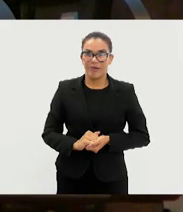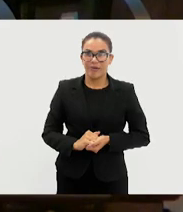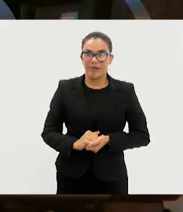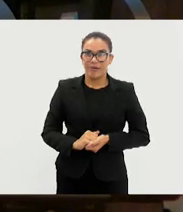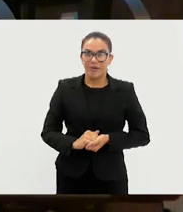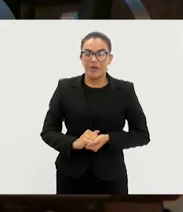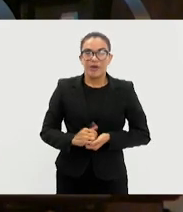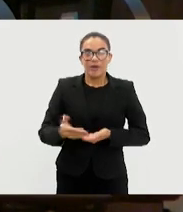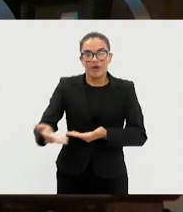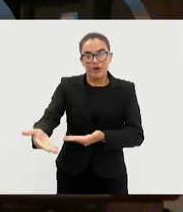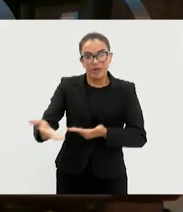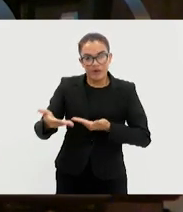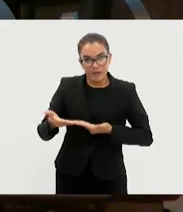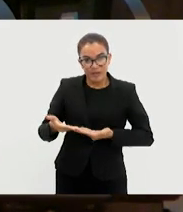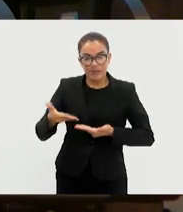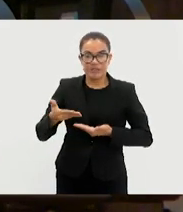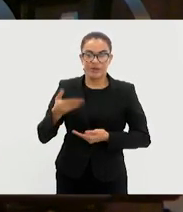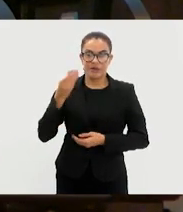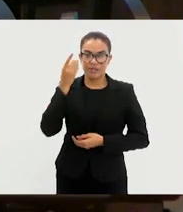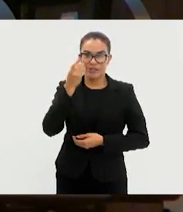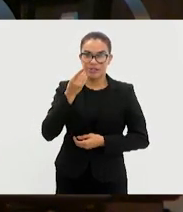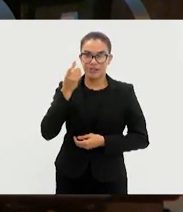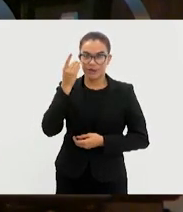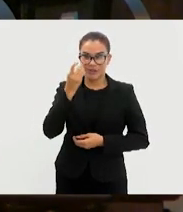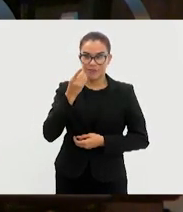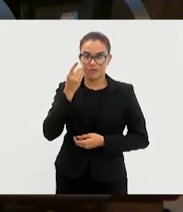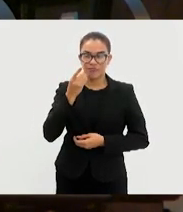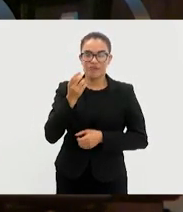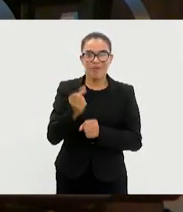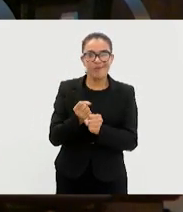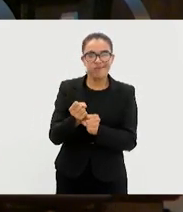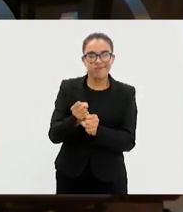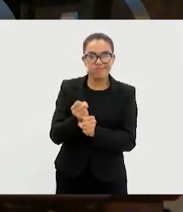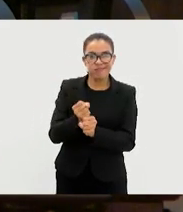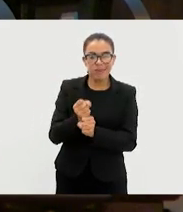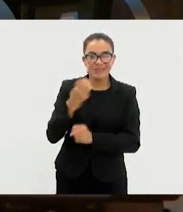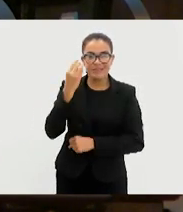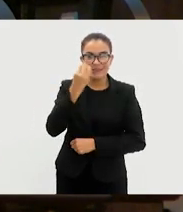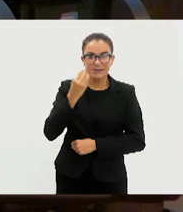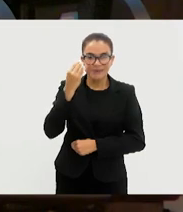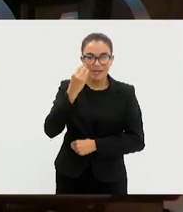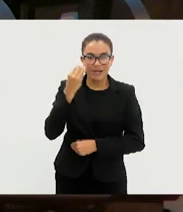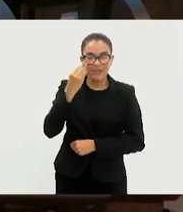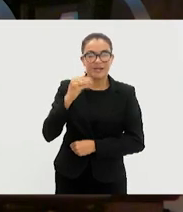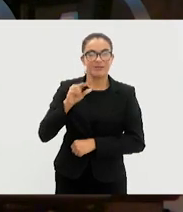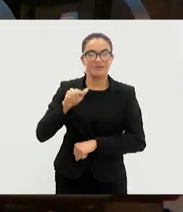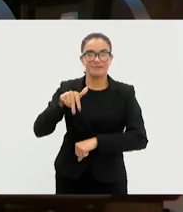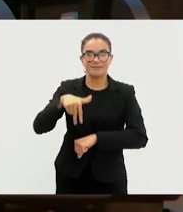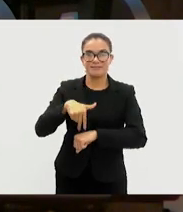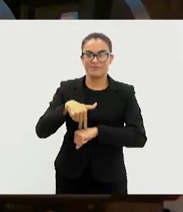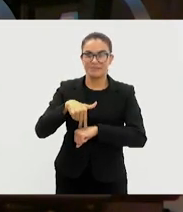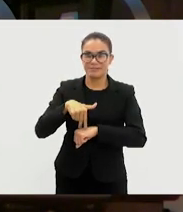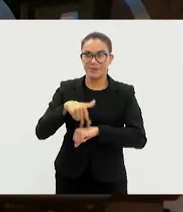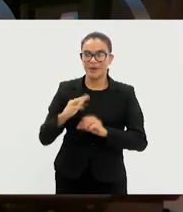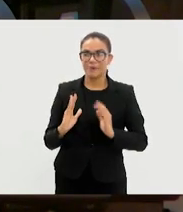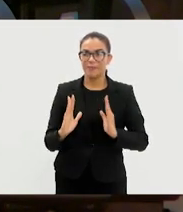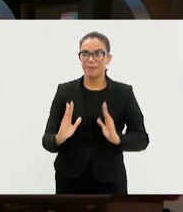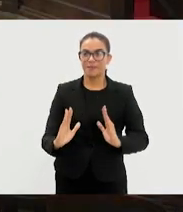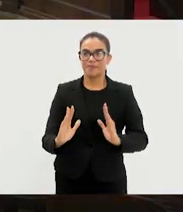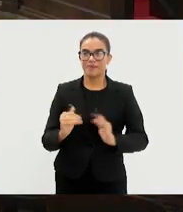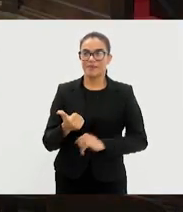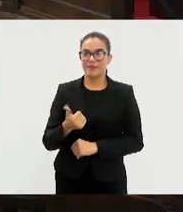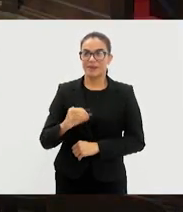Convido o nobre deputado, decano dessa casa, a utilizar a tribuna por 10 minutos.